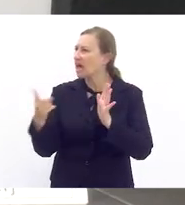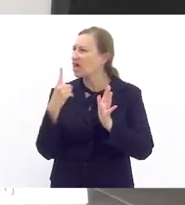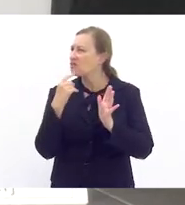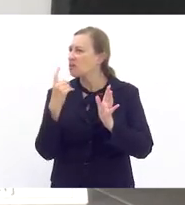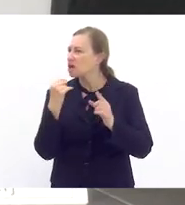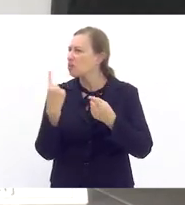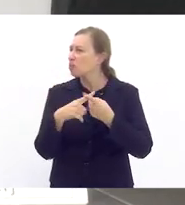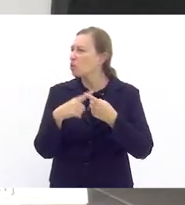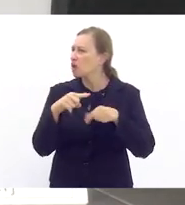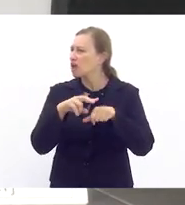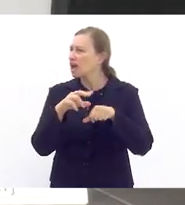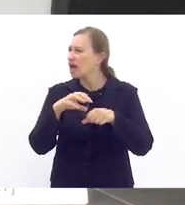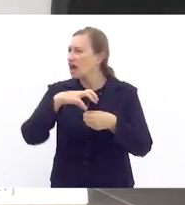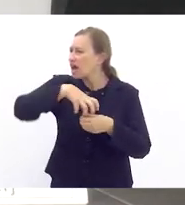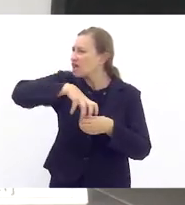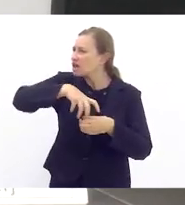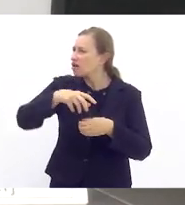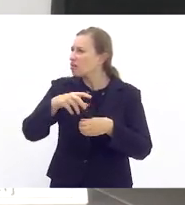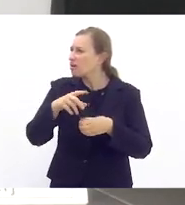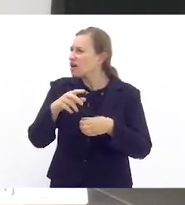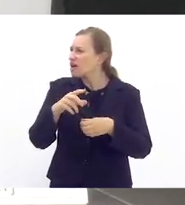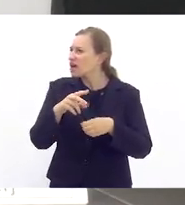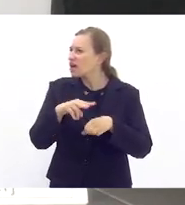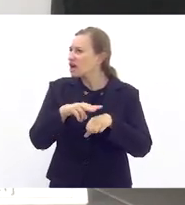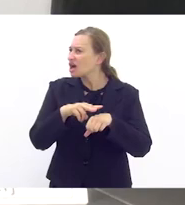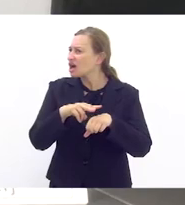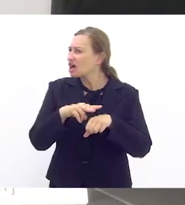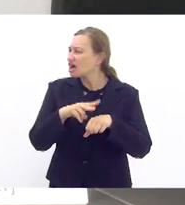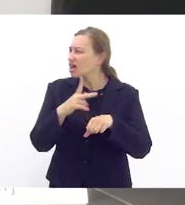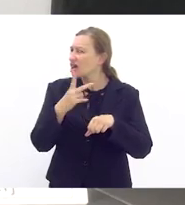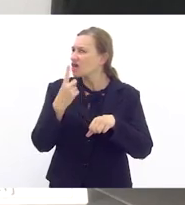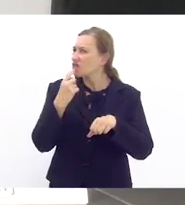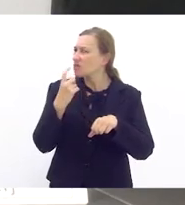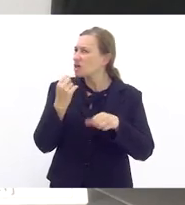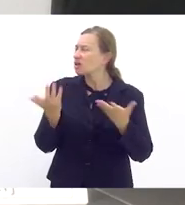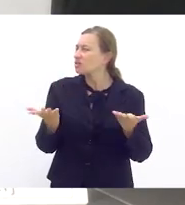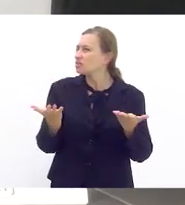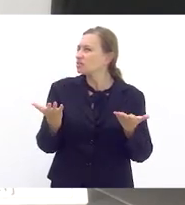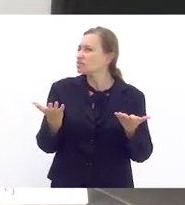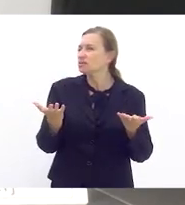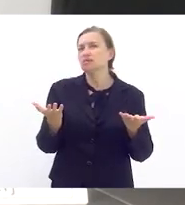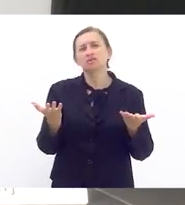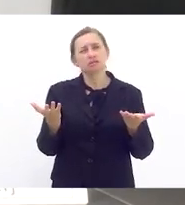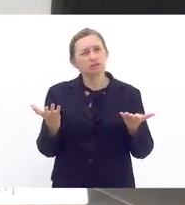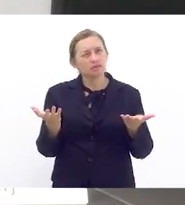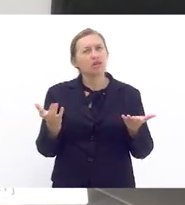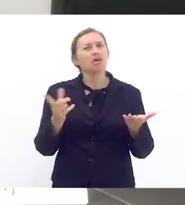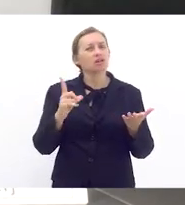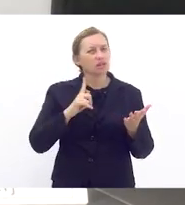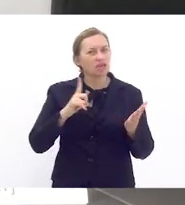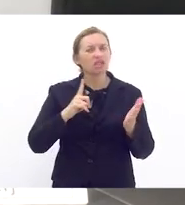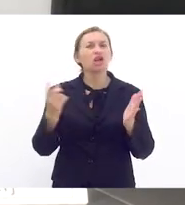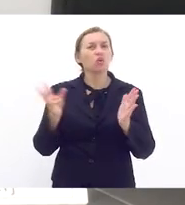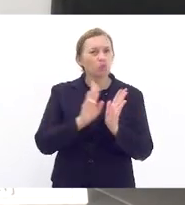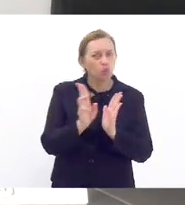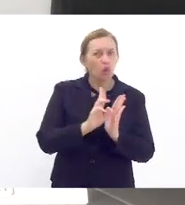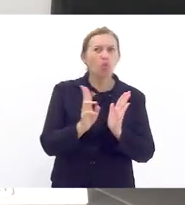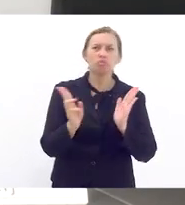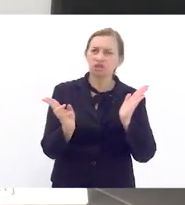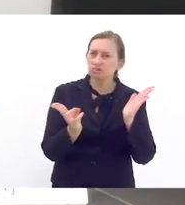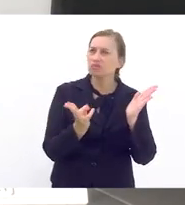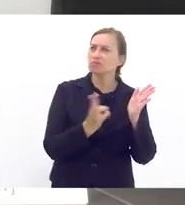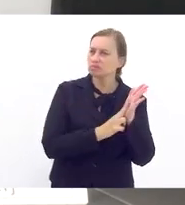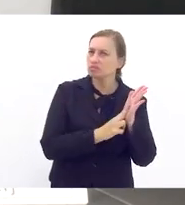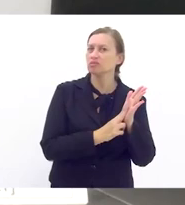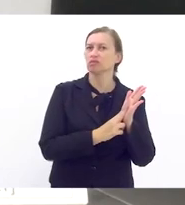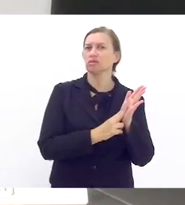tampa está verde? Entendeu? A gente fica... Pode ser um apelo comercial, mas tem que ter um nome, pelo menos,